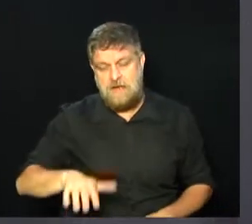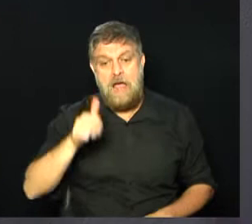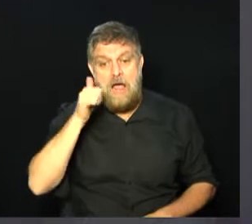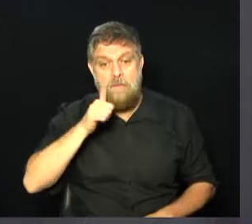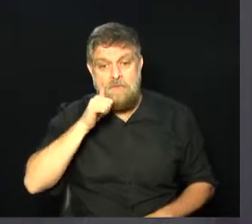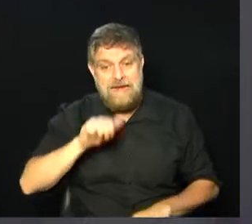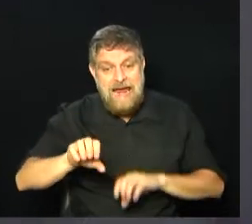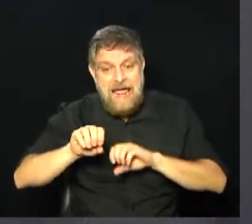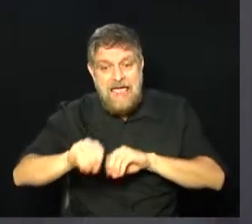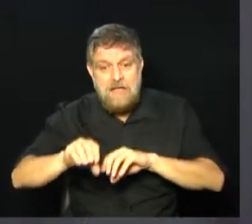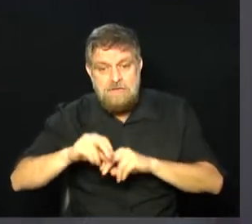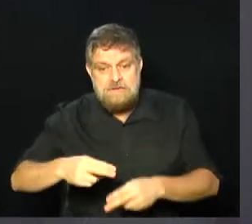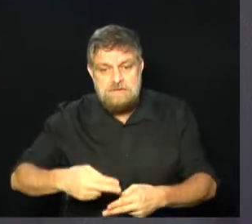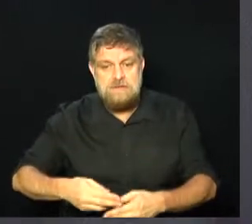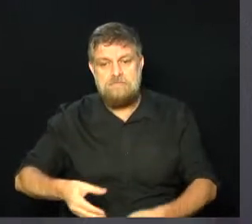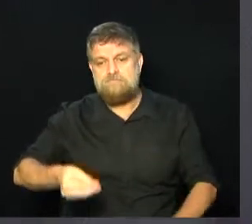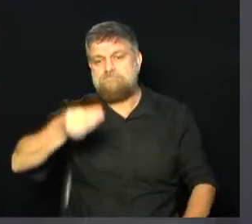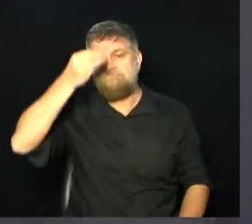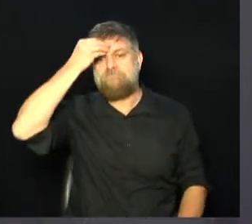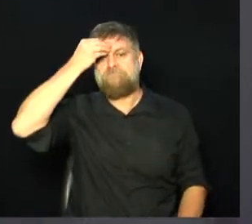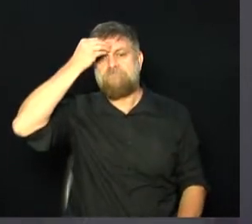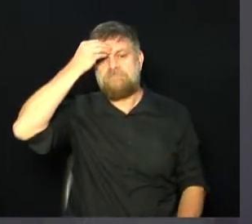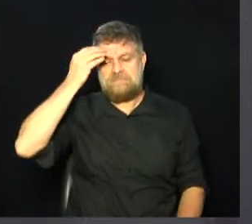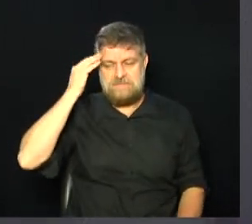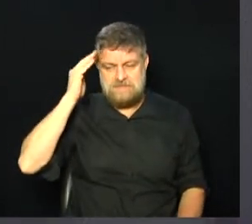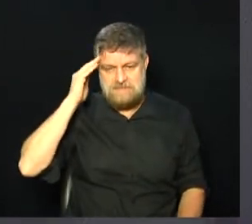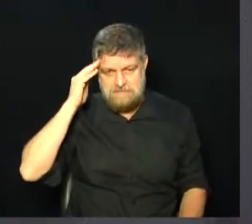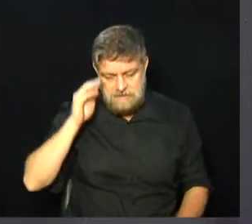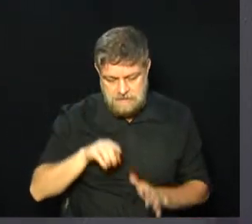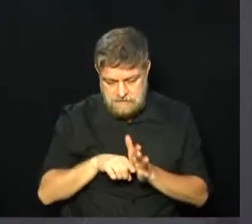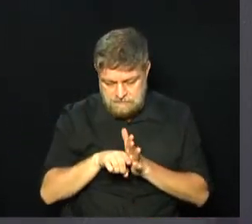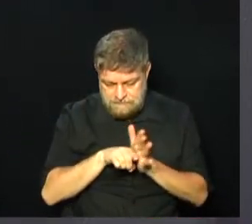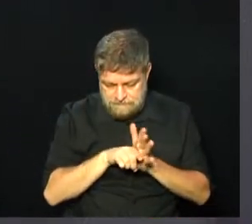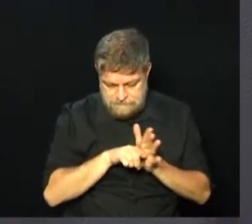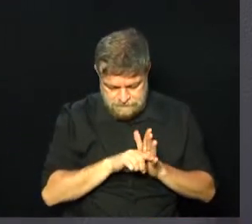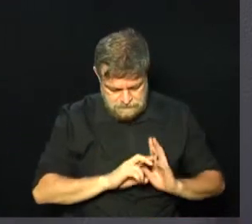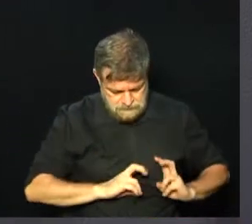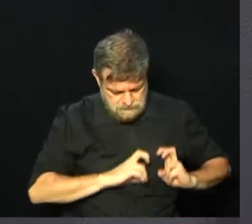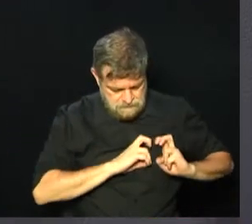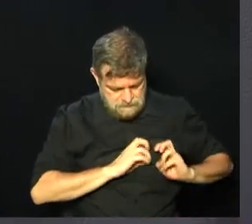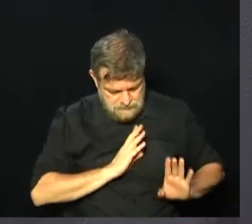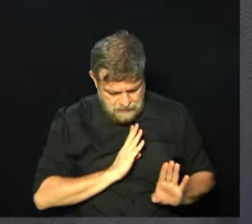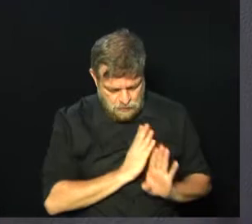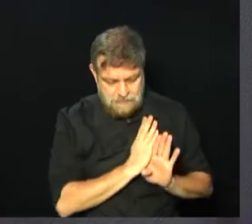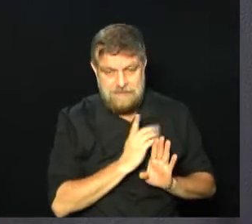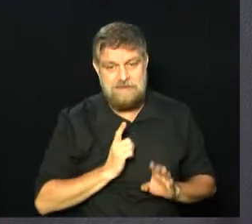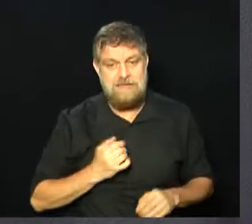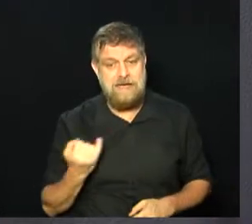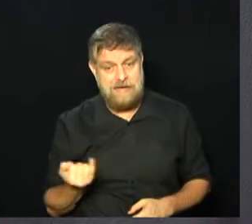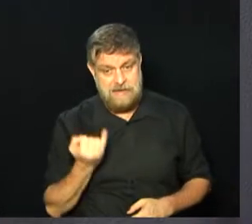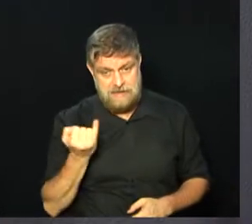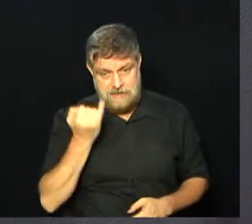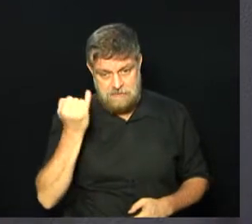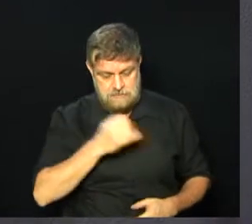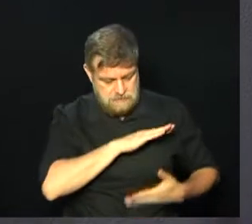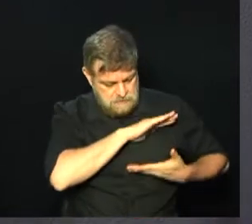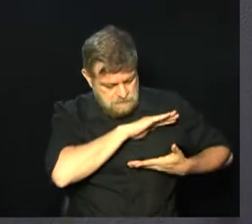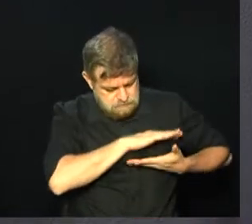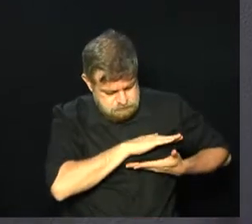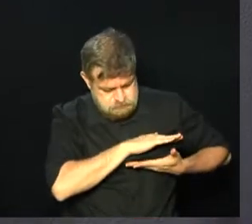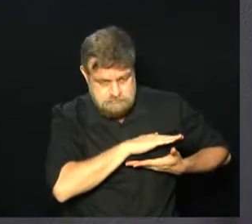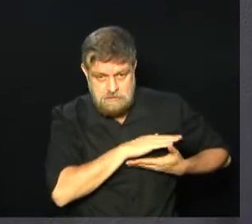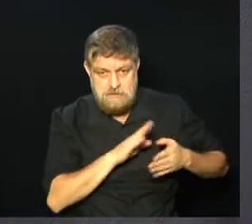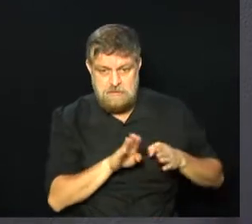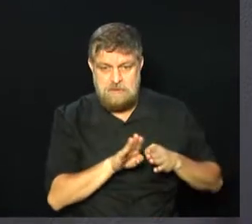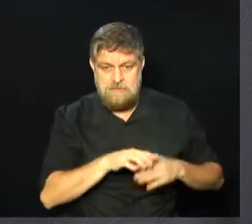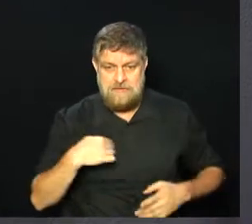mulheres, na conscientização quanto à importância do diagnóstico precoce, da importância de fazer os exames preventivos. A gente